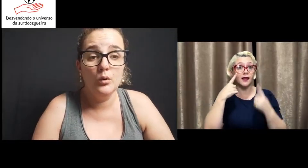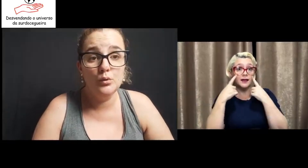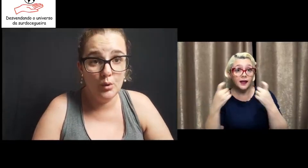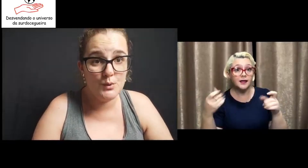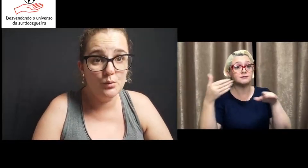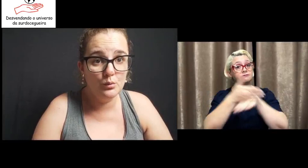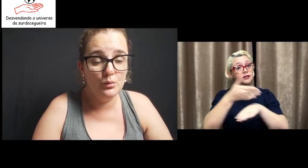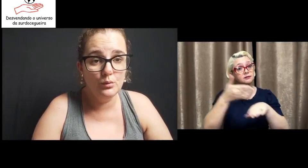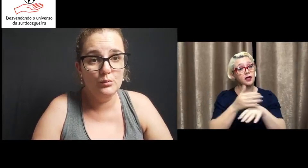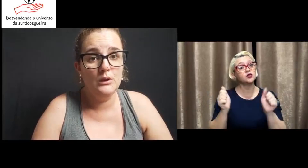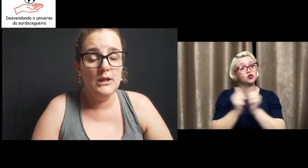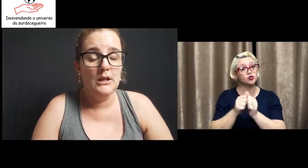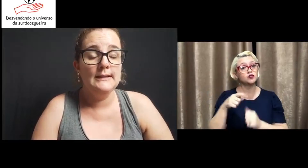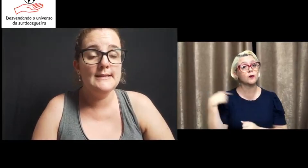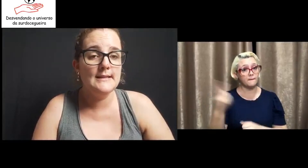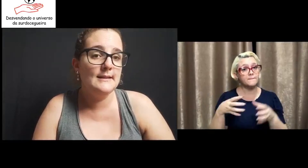participar conosco